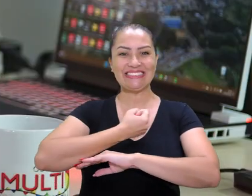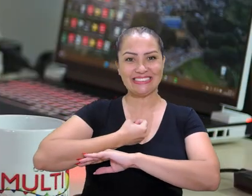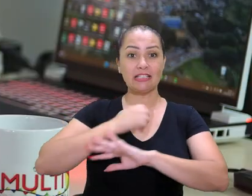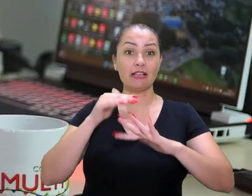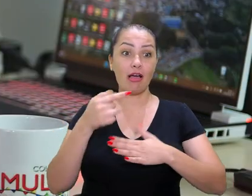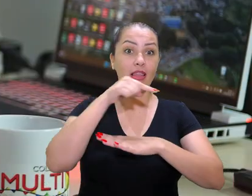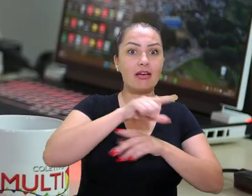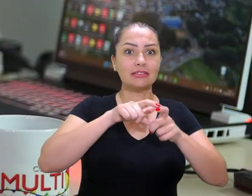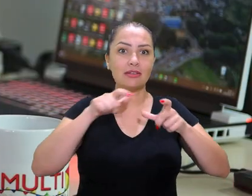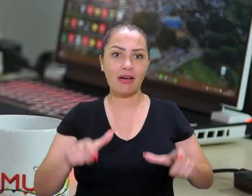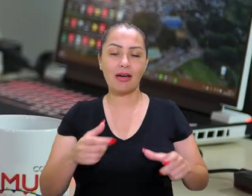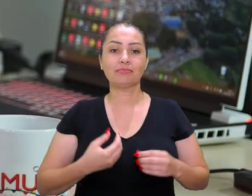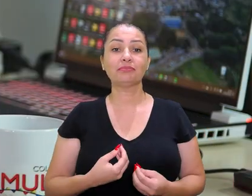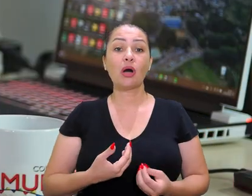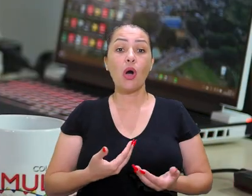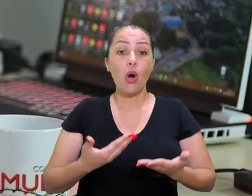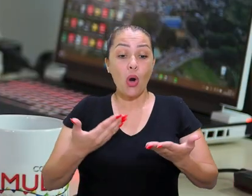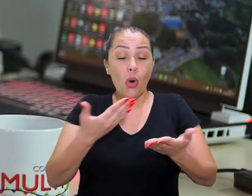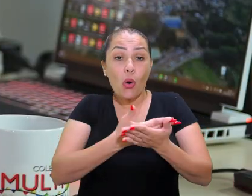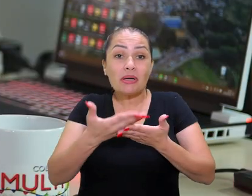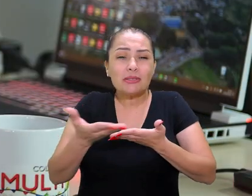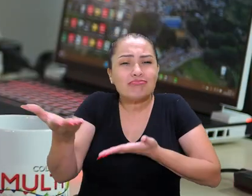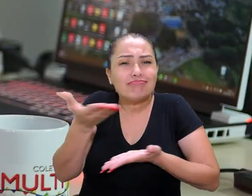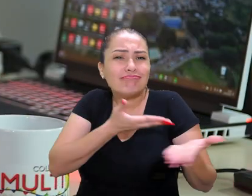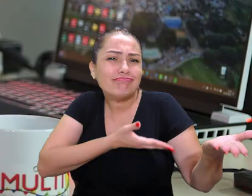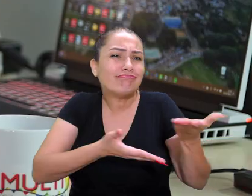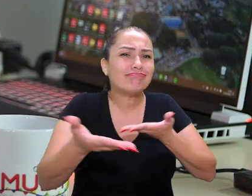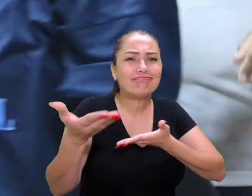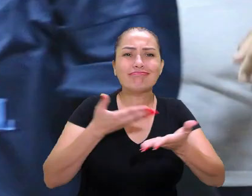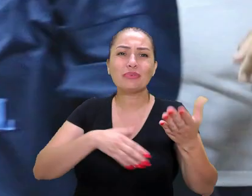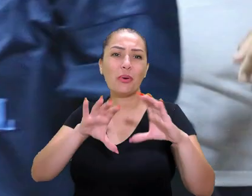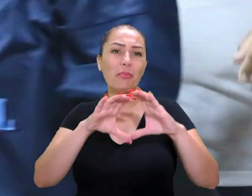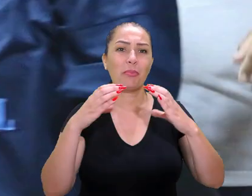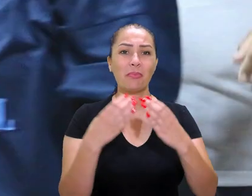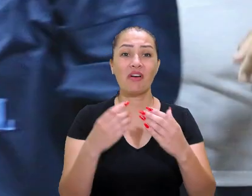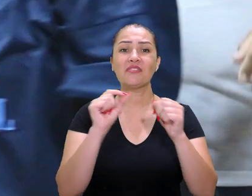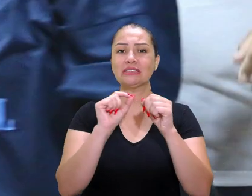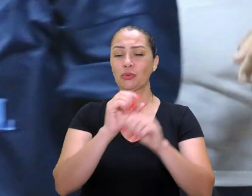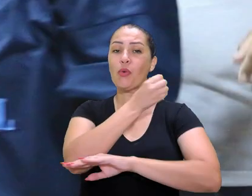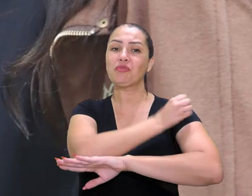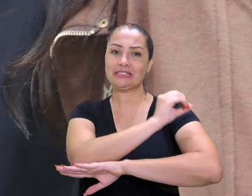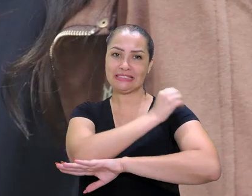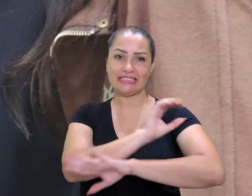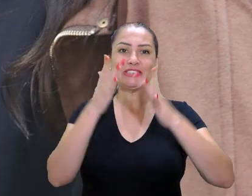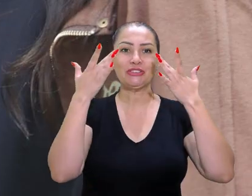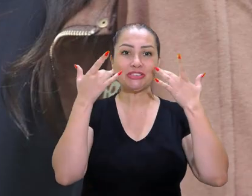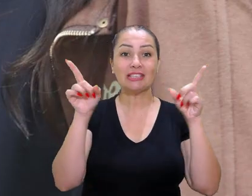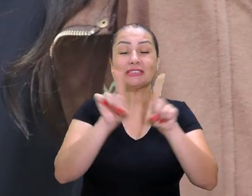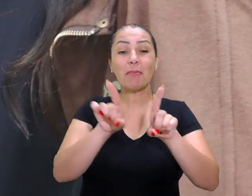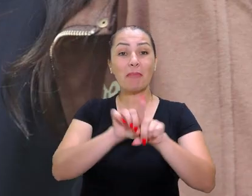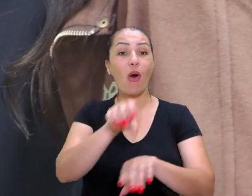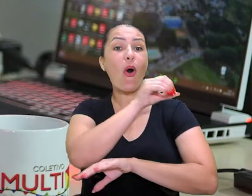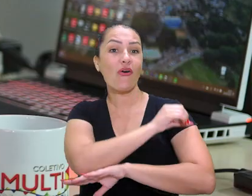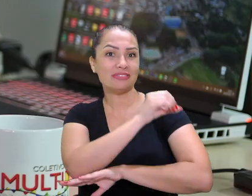oferecer ou dividir o conhecimento que nós tínhamos com a comunidade. Aí começamos a oferecer oficina de teatro, oficina de cinema, que